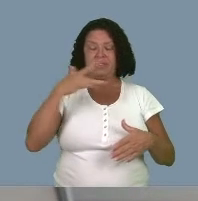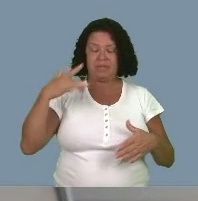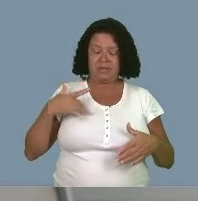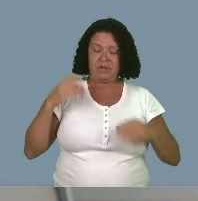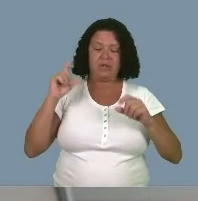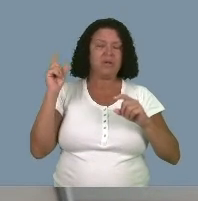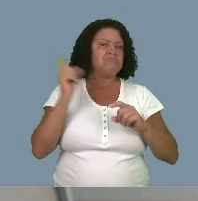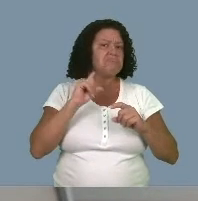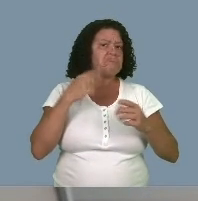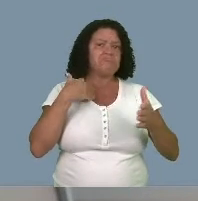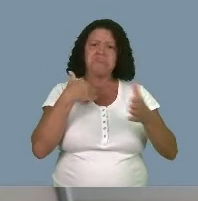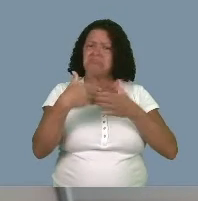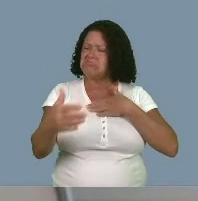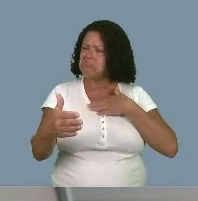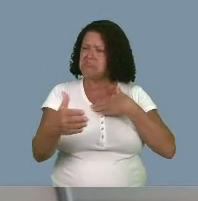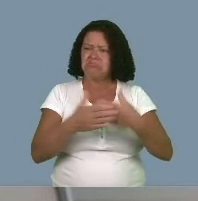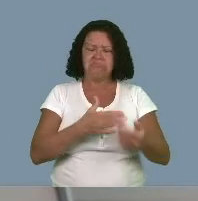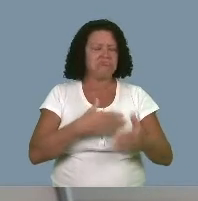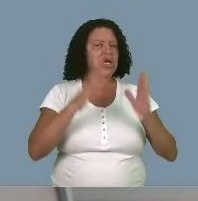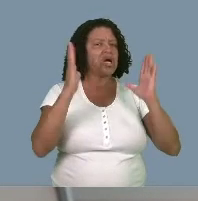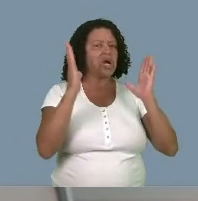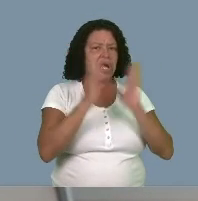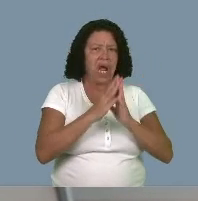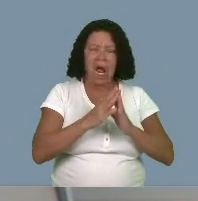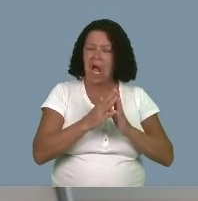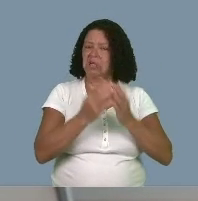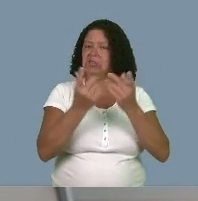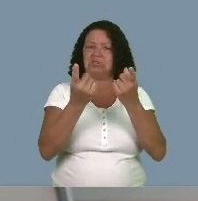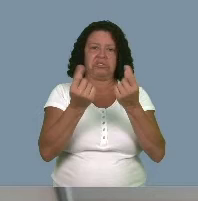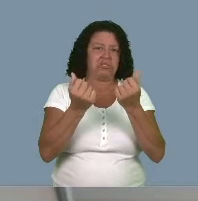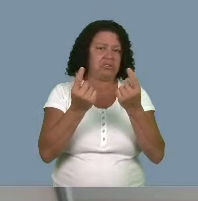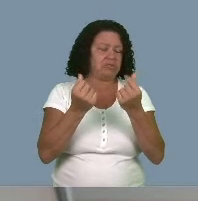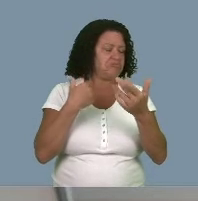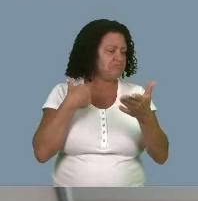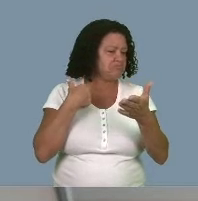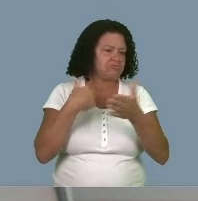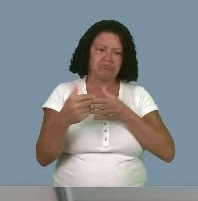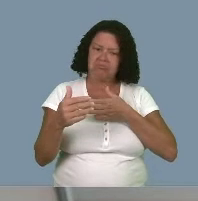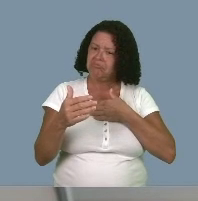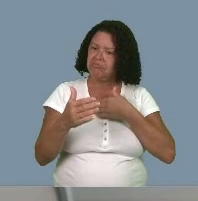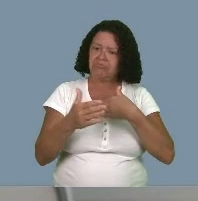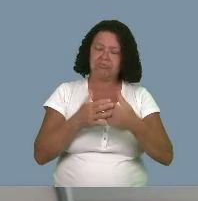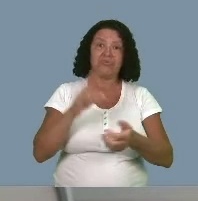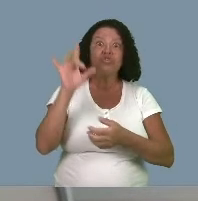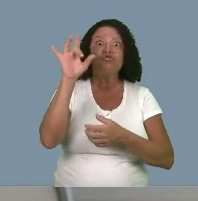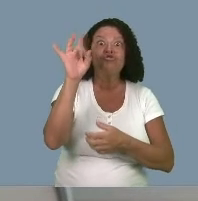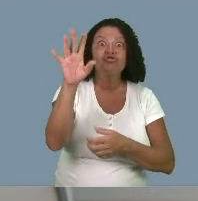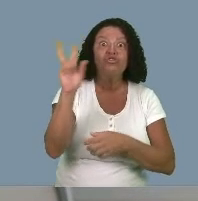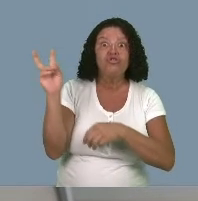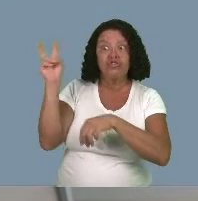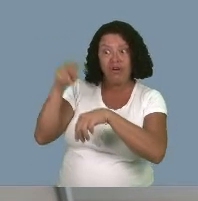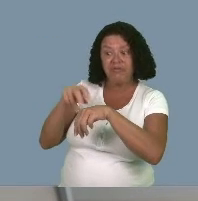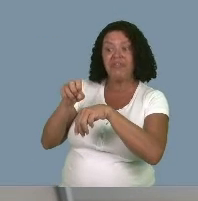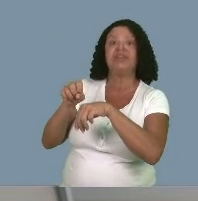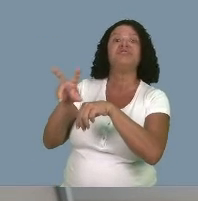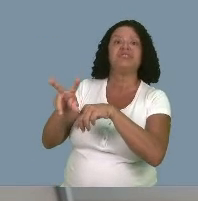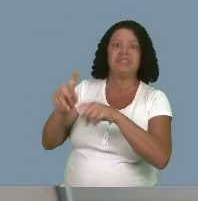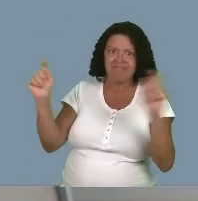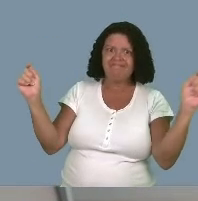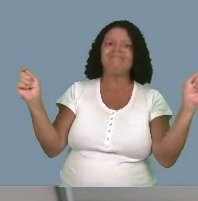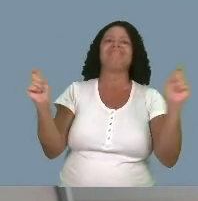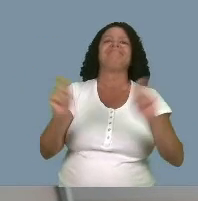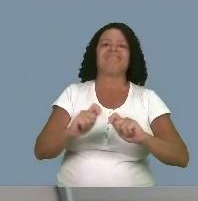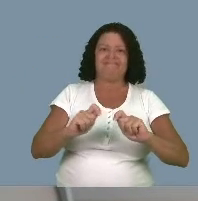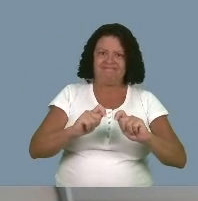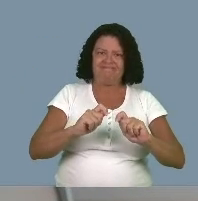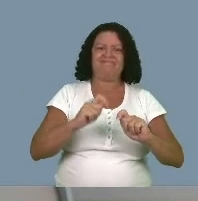ele vive, quanto dinheiro tem, a posição que ocupa, né? Somente um vírus foi capaz de